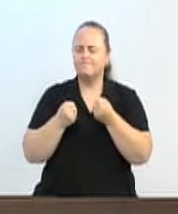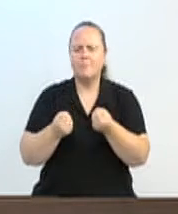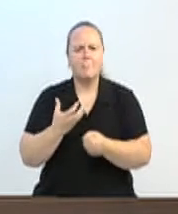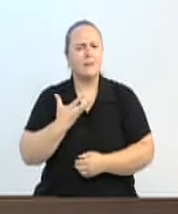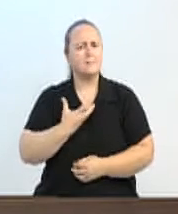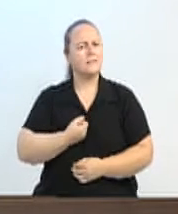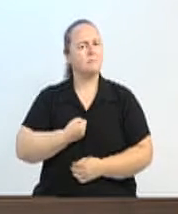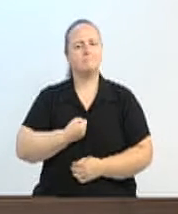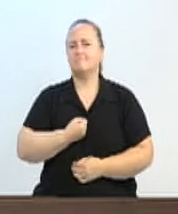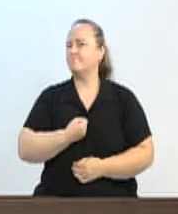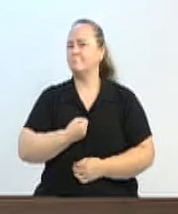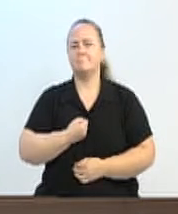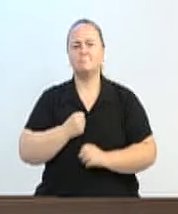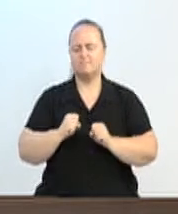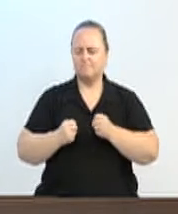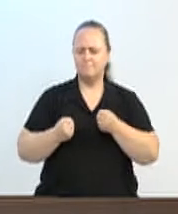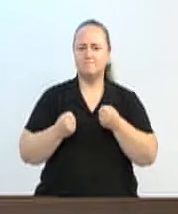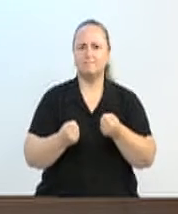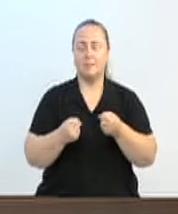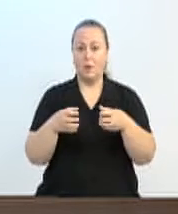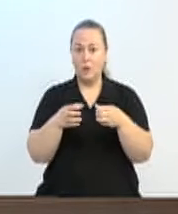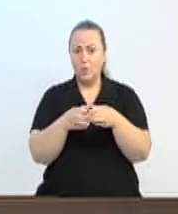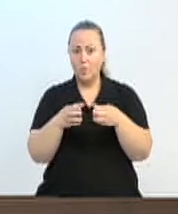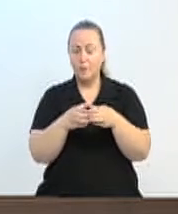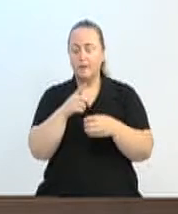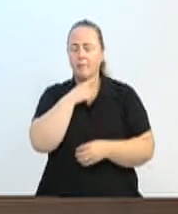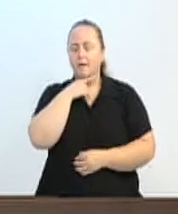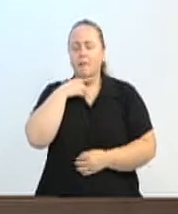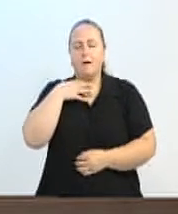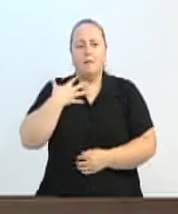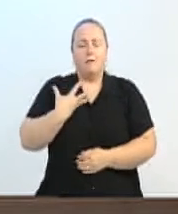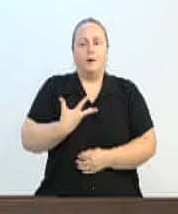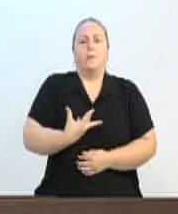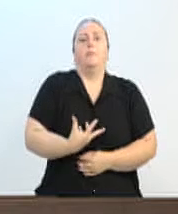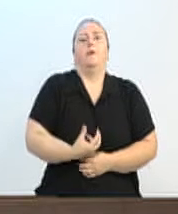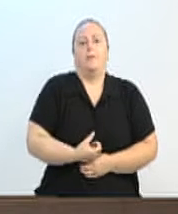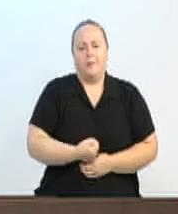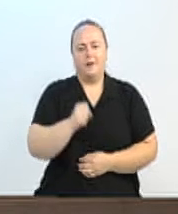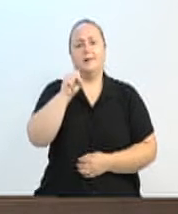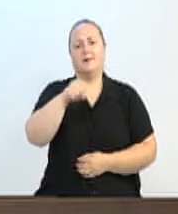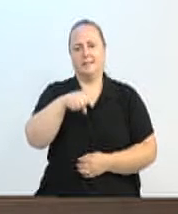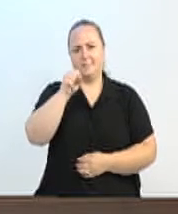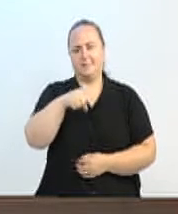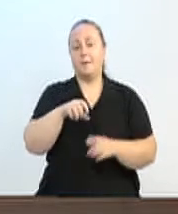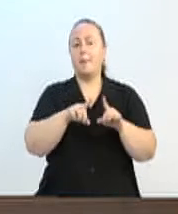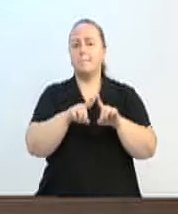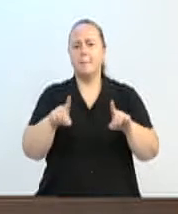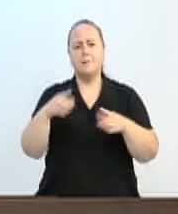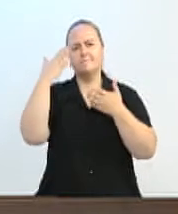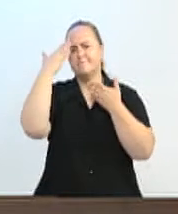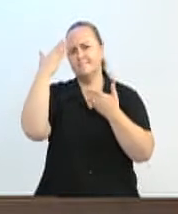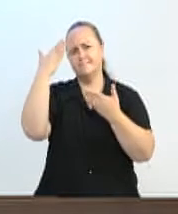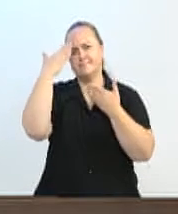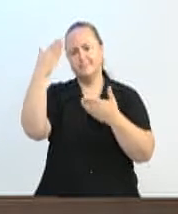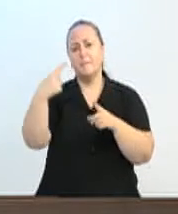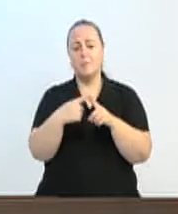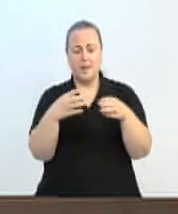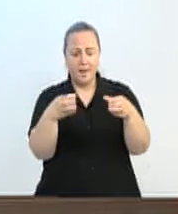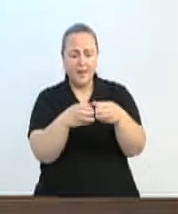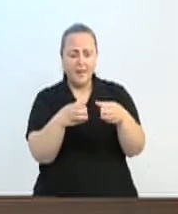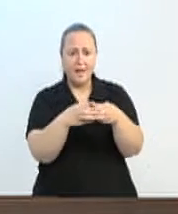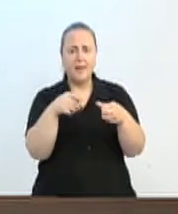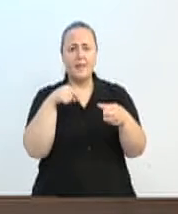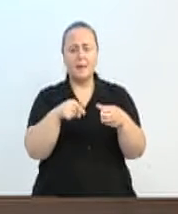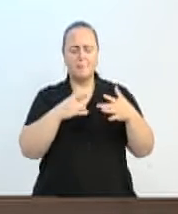hoje eu tenho uma equipe Vereador Itu que está Exausta de tanto trabalho mas eu quero agradecer por que vocês se doaram